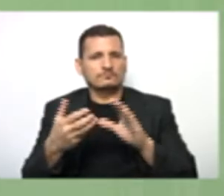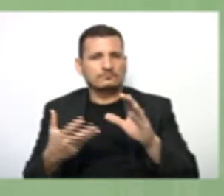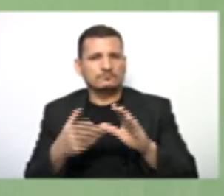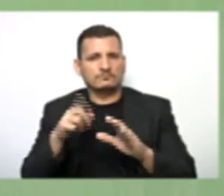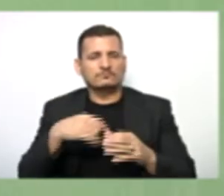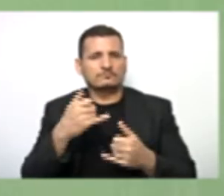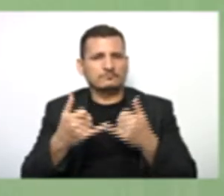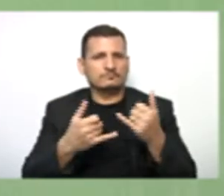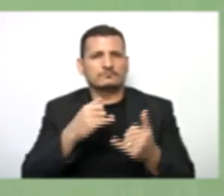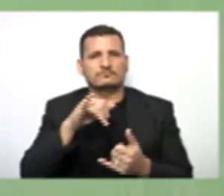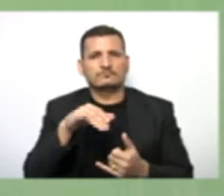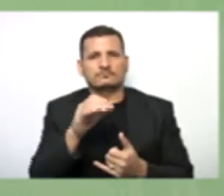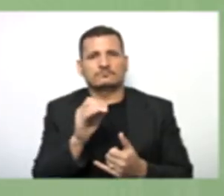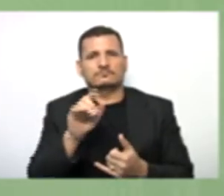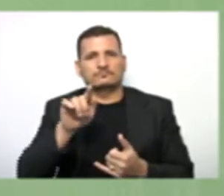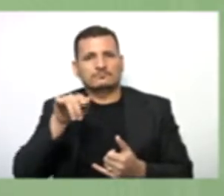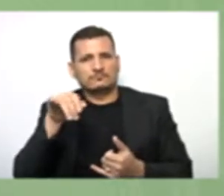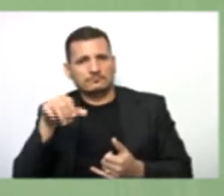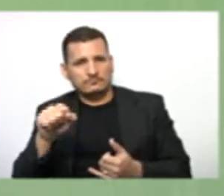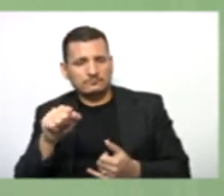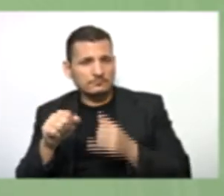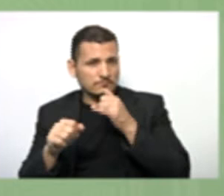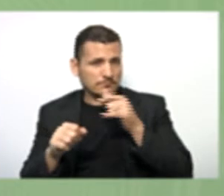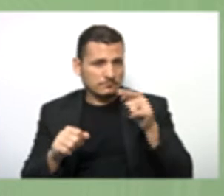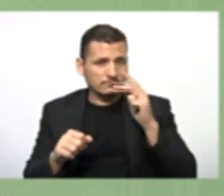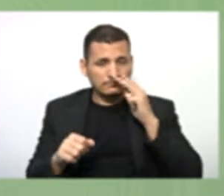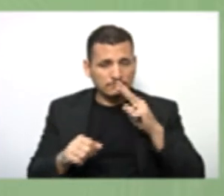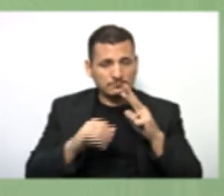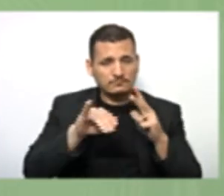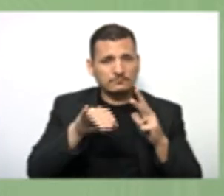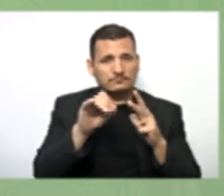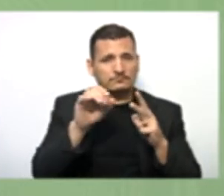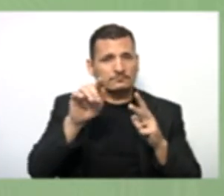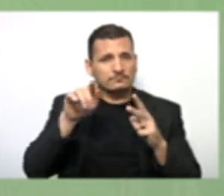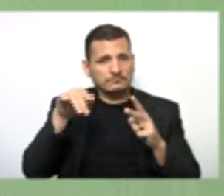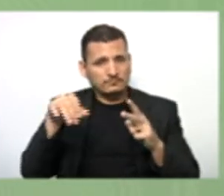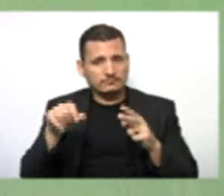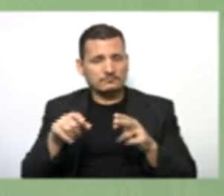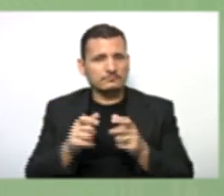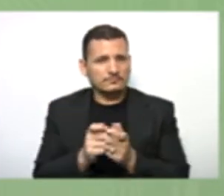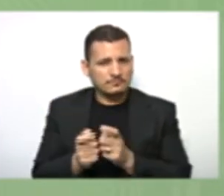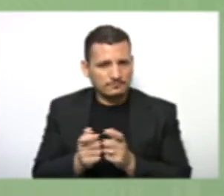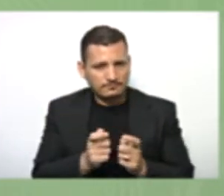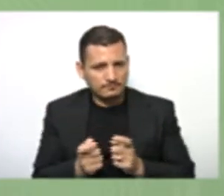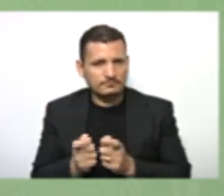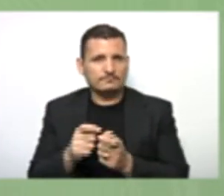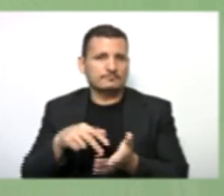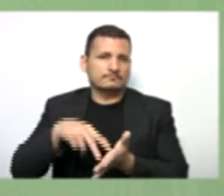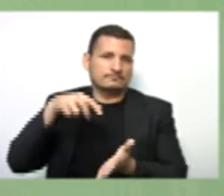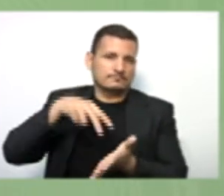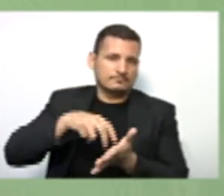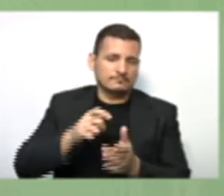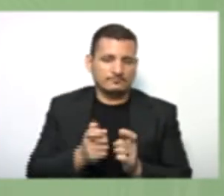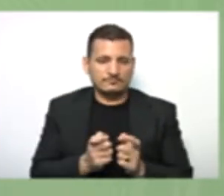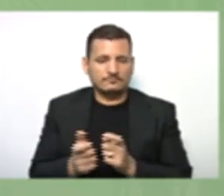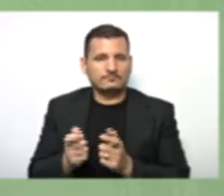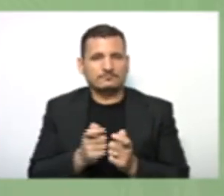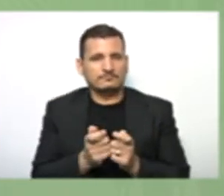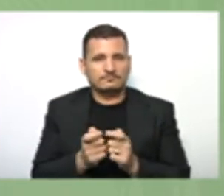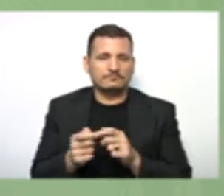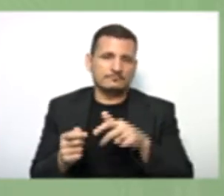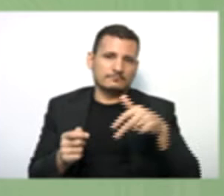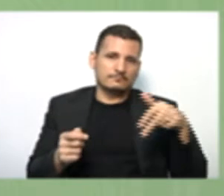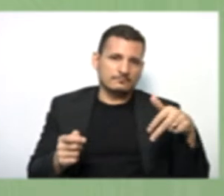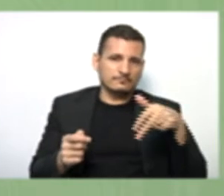os jogos, né? Se você vê um jogo, toda hora você está dando comando, você está apertando o botão para pular, você está movendo para um lado,